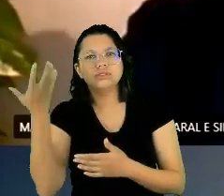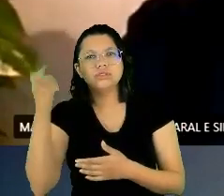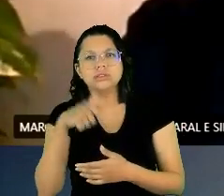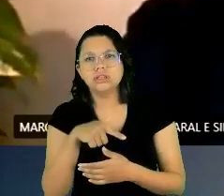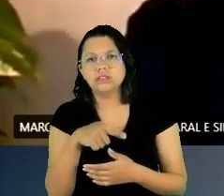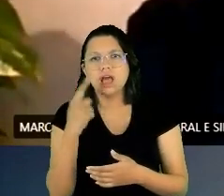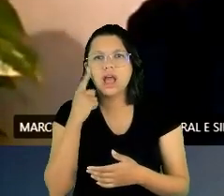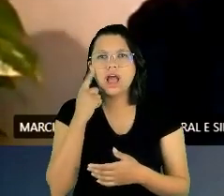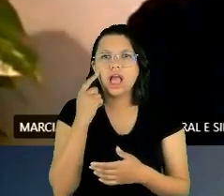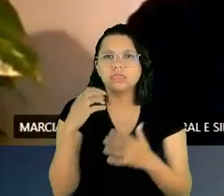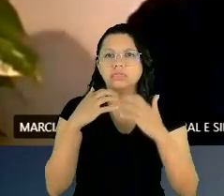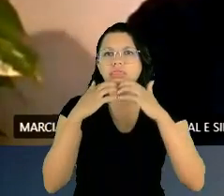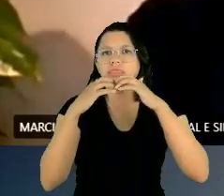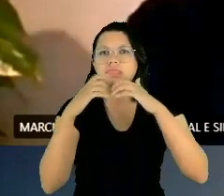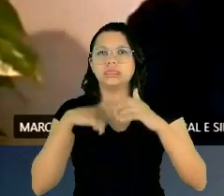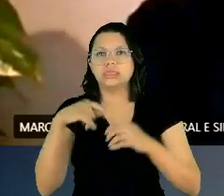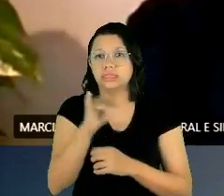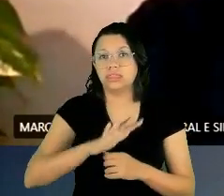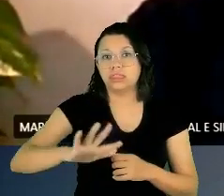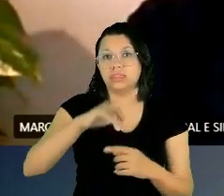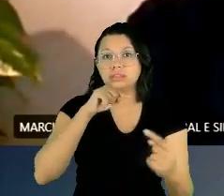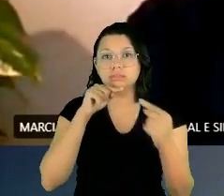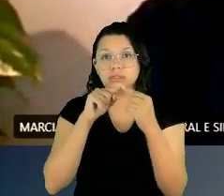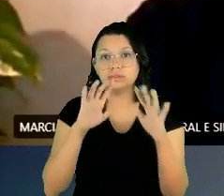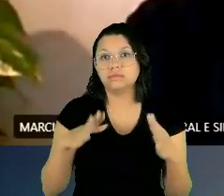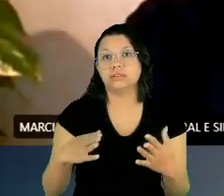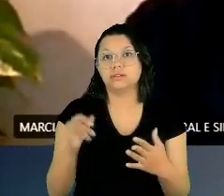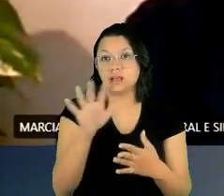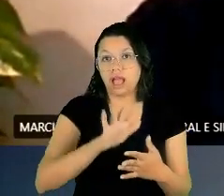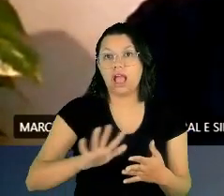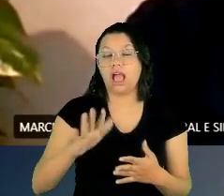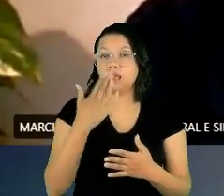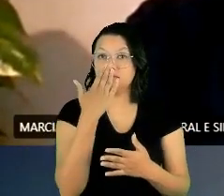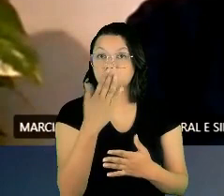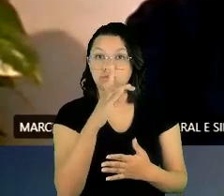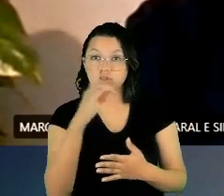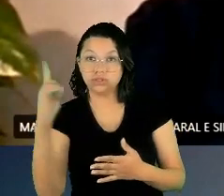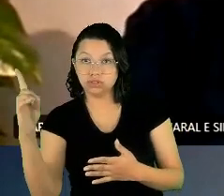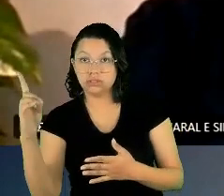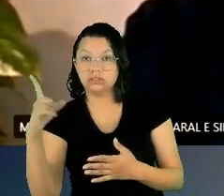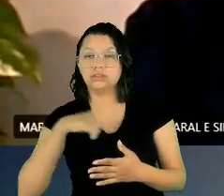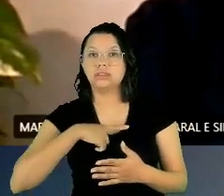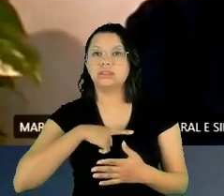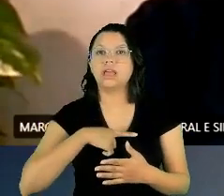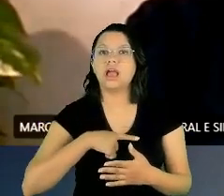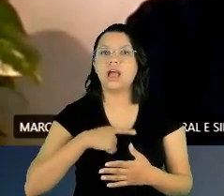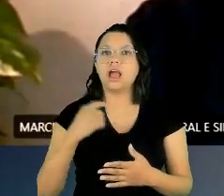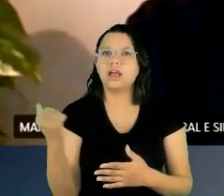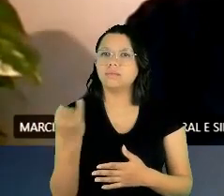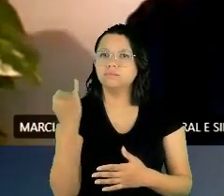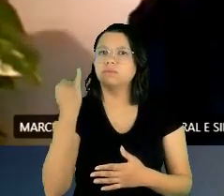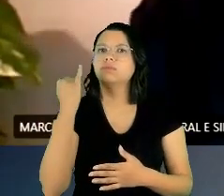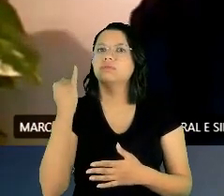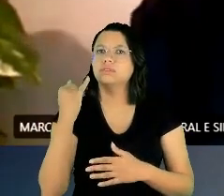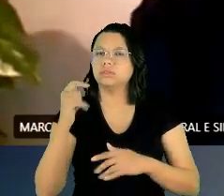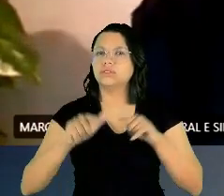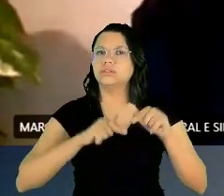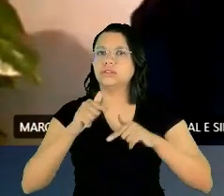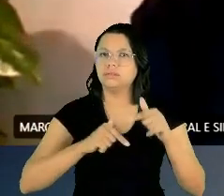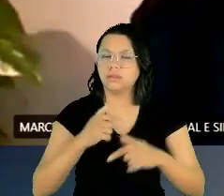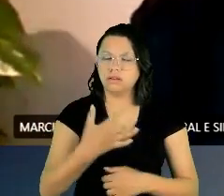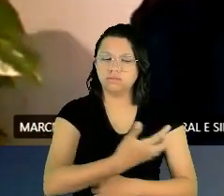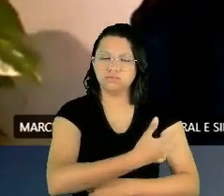olha, eles estão estudando tomar decisão e estou vendo que o cérebro tem áreas específicas, então a área frontal direita tem um papel importante na